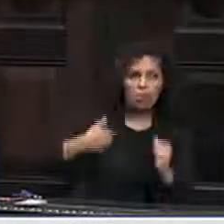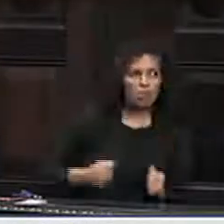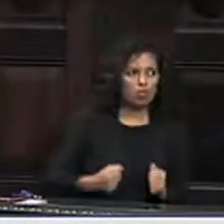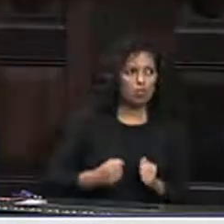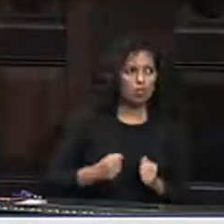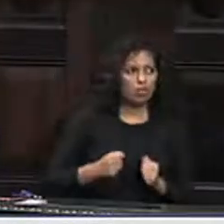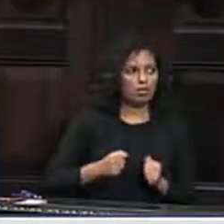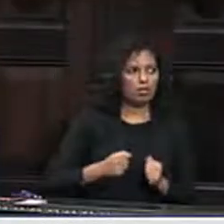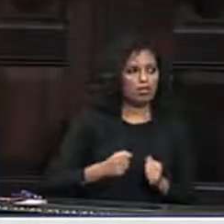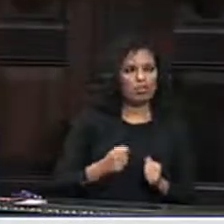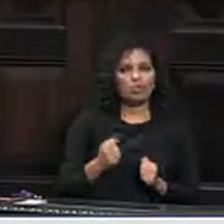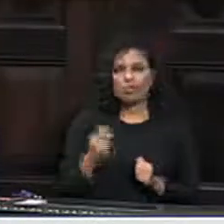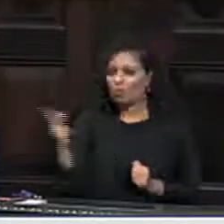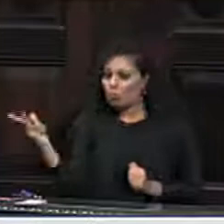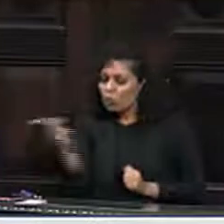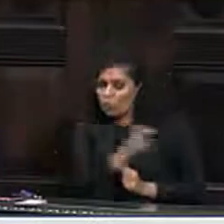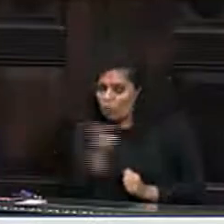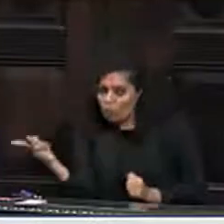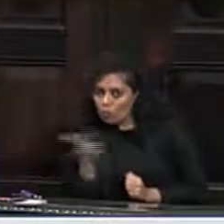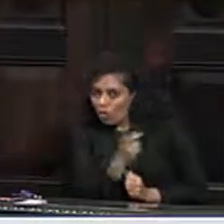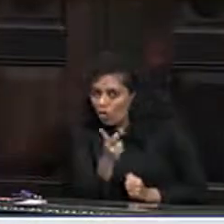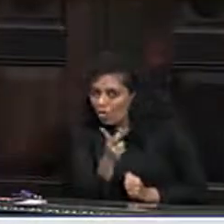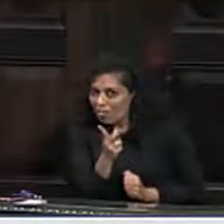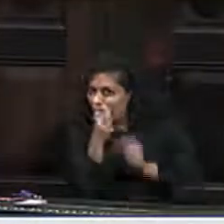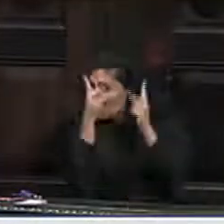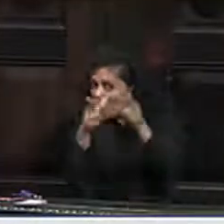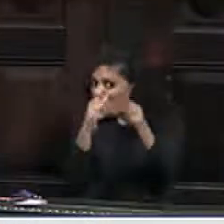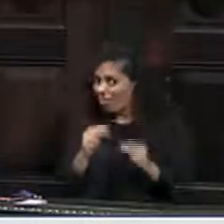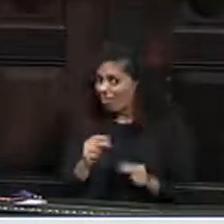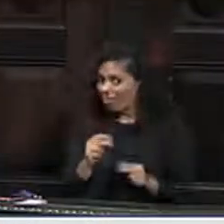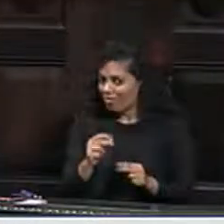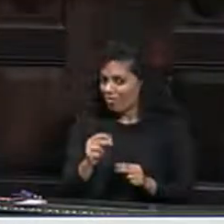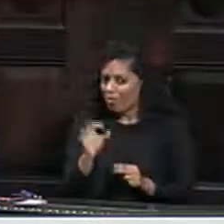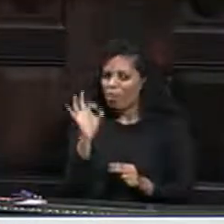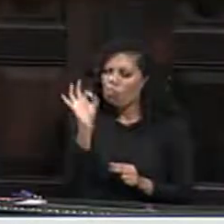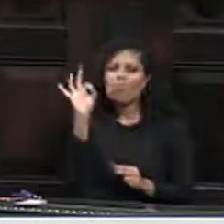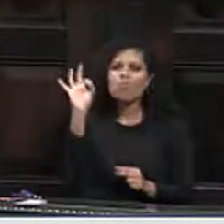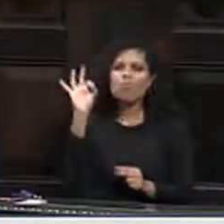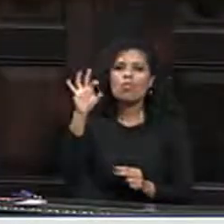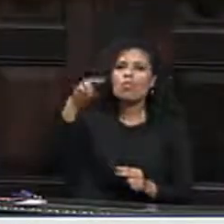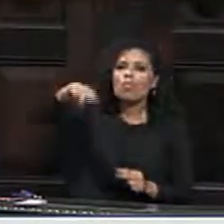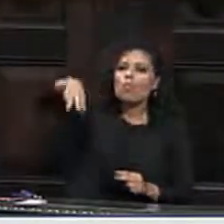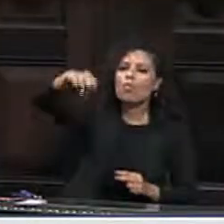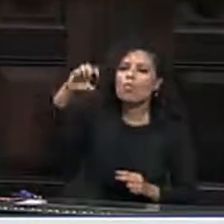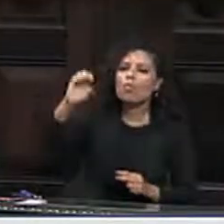são faces da mesma moeda. São